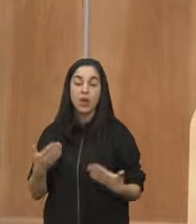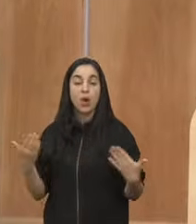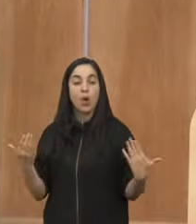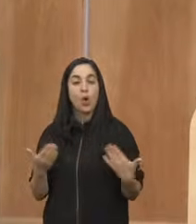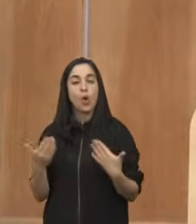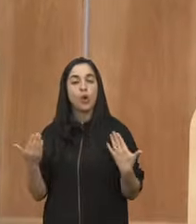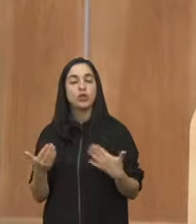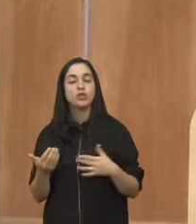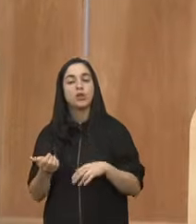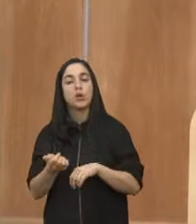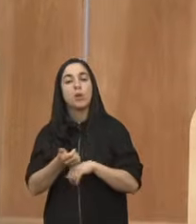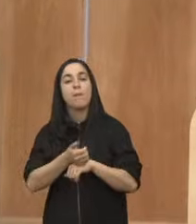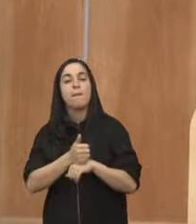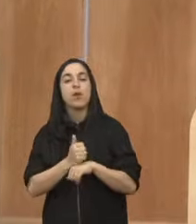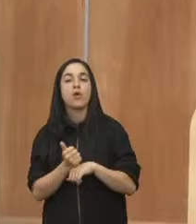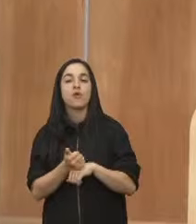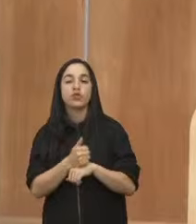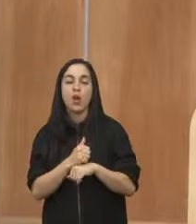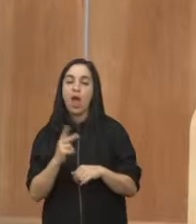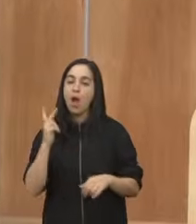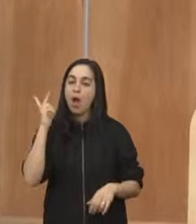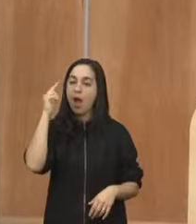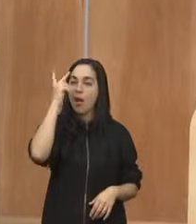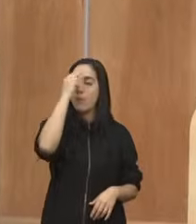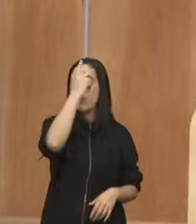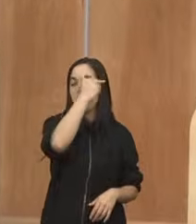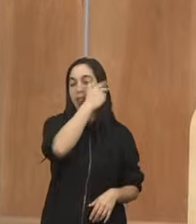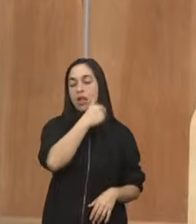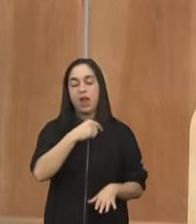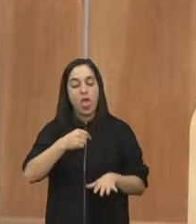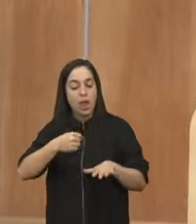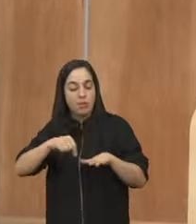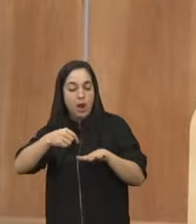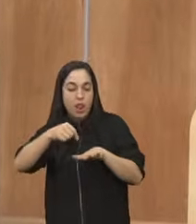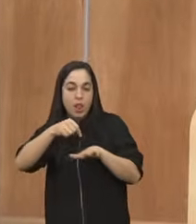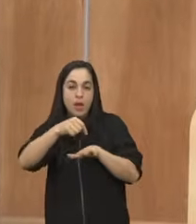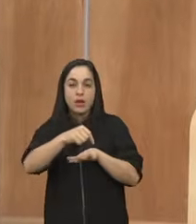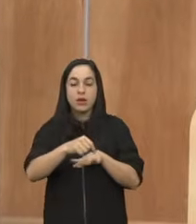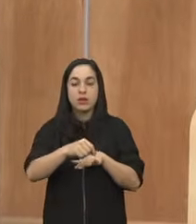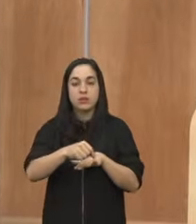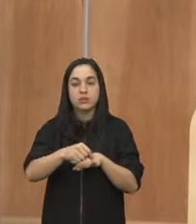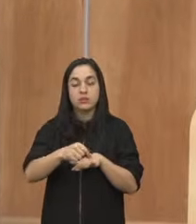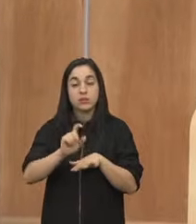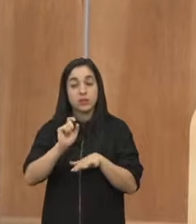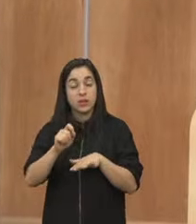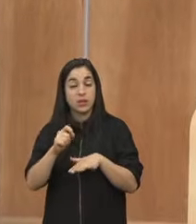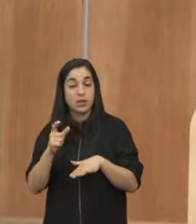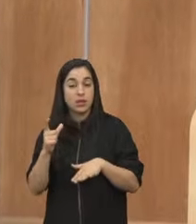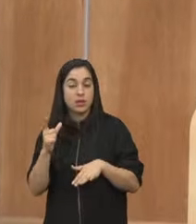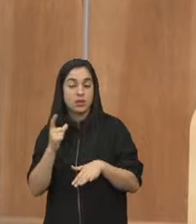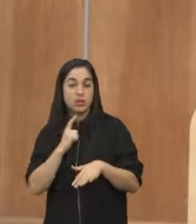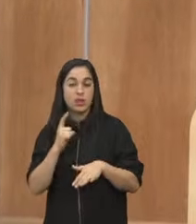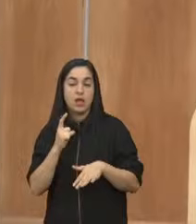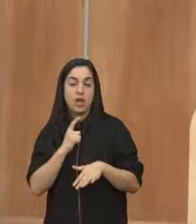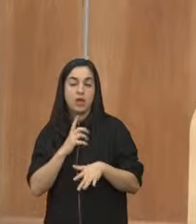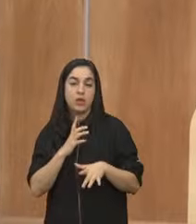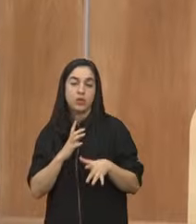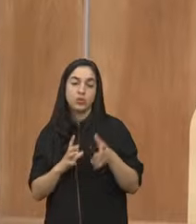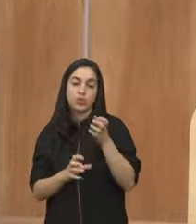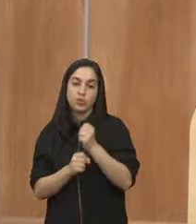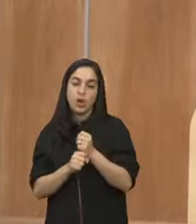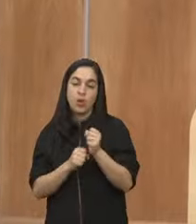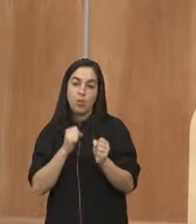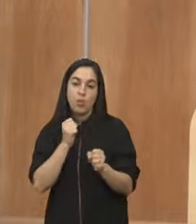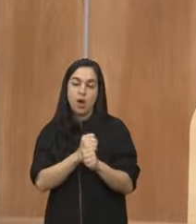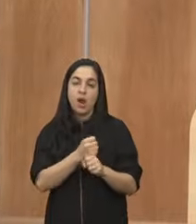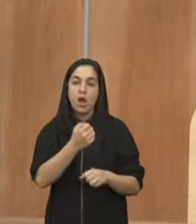nenhum profissional, cabeleireiro, barbeiro, manicure, pedicure, que tenha um faturamento bruto anual superior